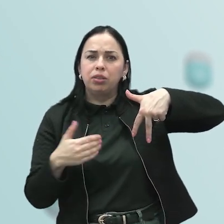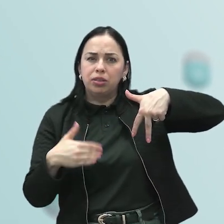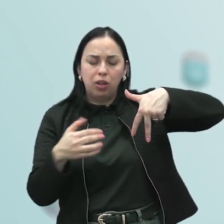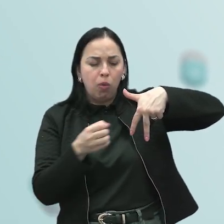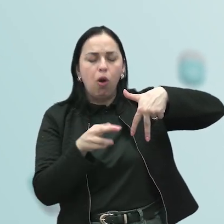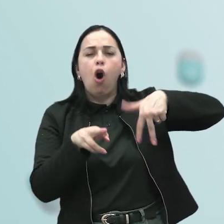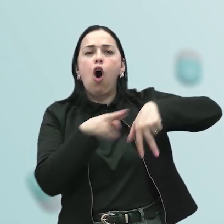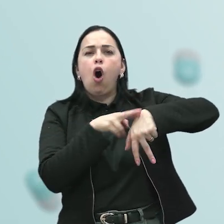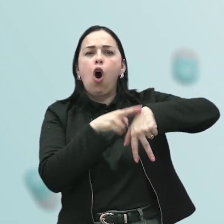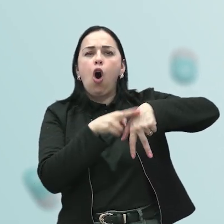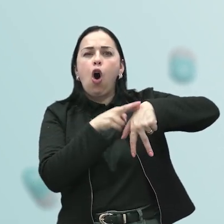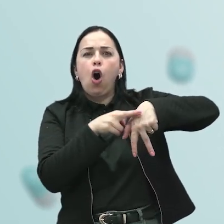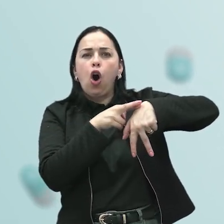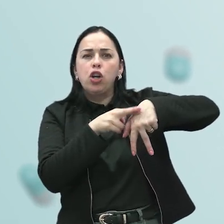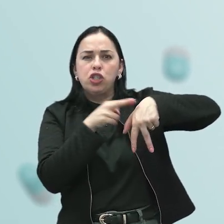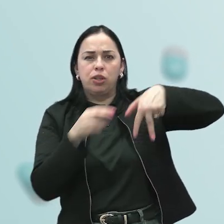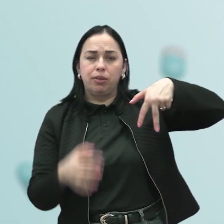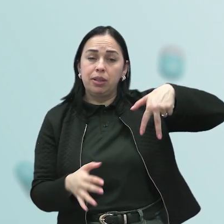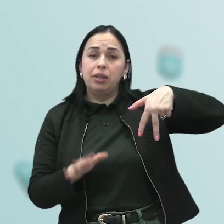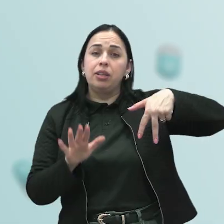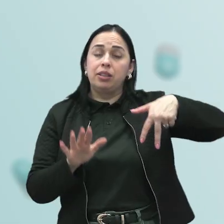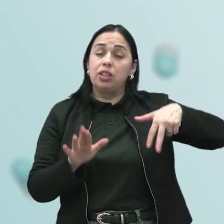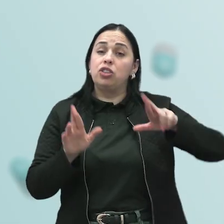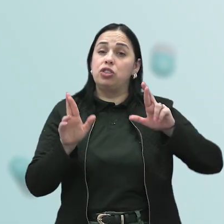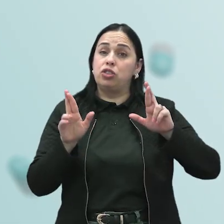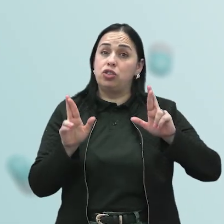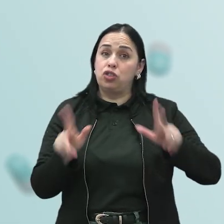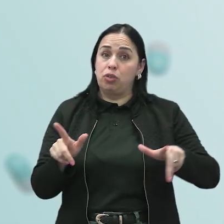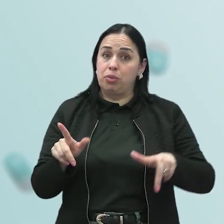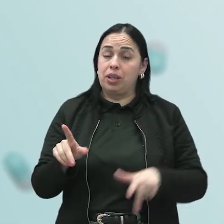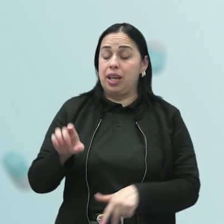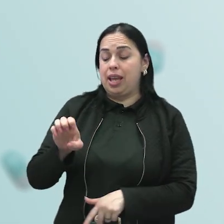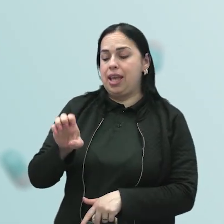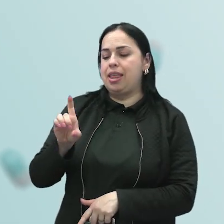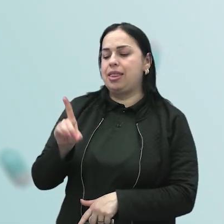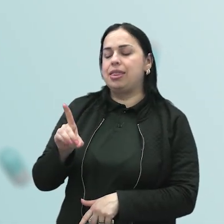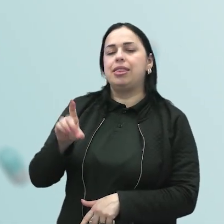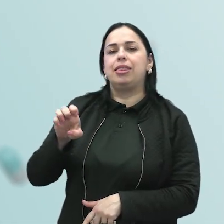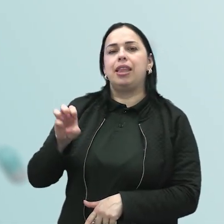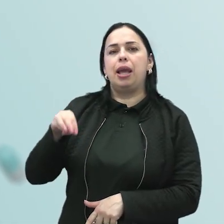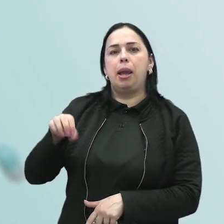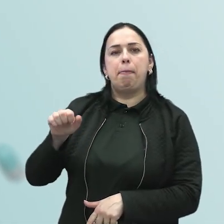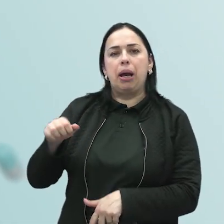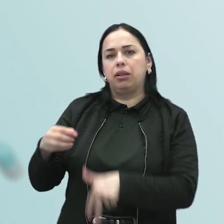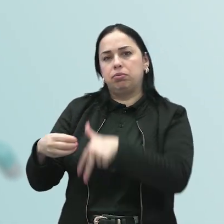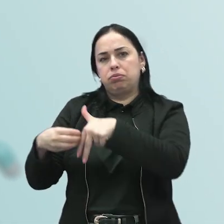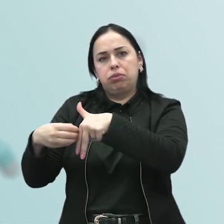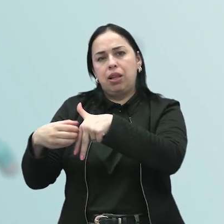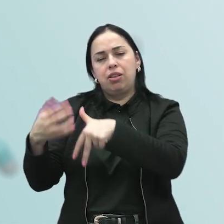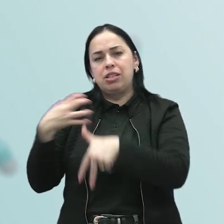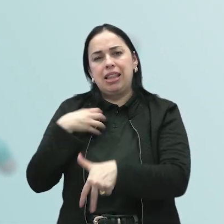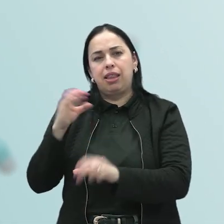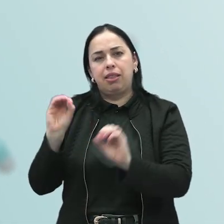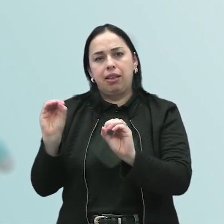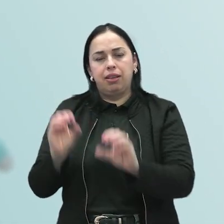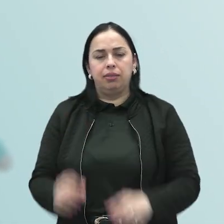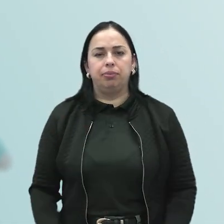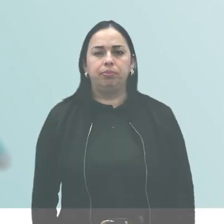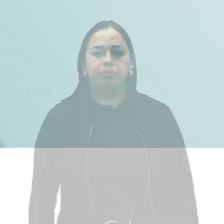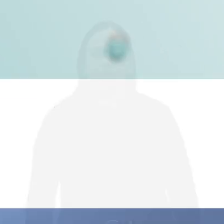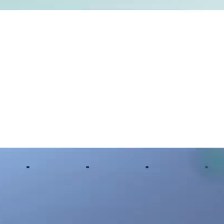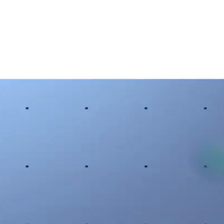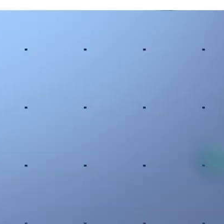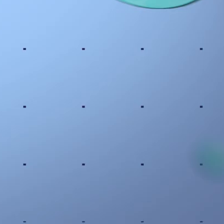fazer roxos, os hematomas dos membros inferiores, diferente de um edema comum que não vai ter esses pormenores e esses sintomas